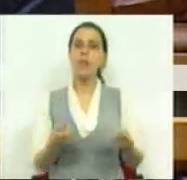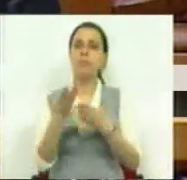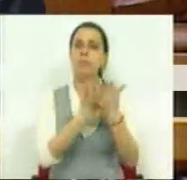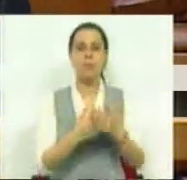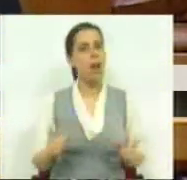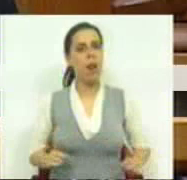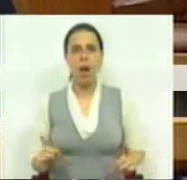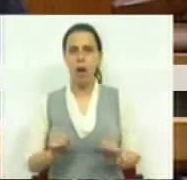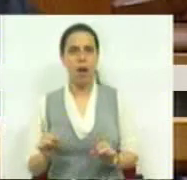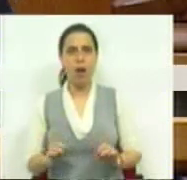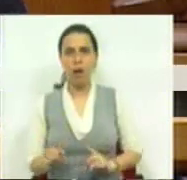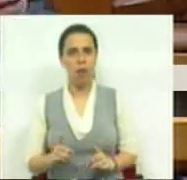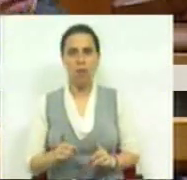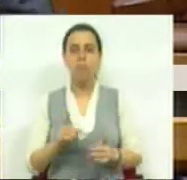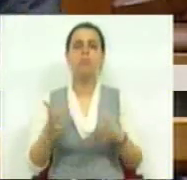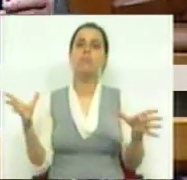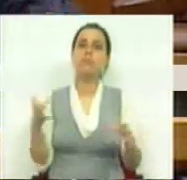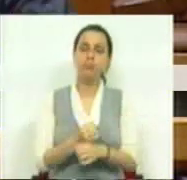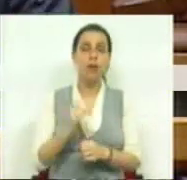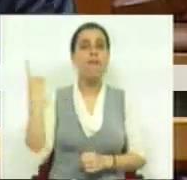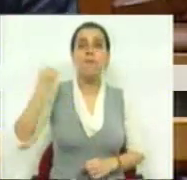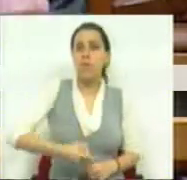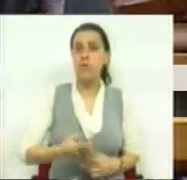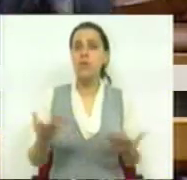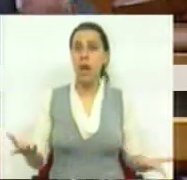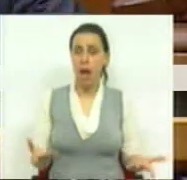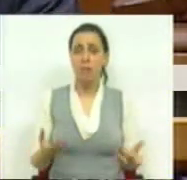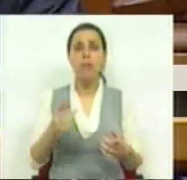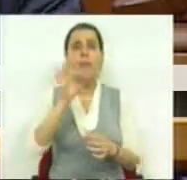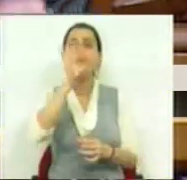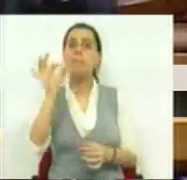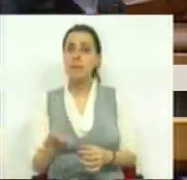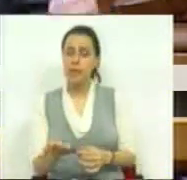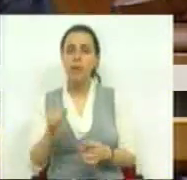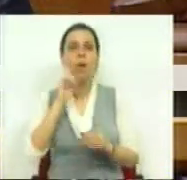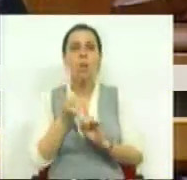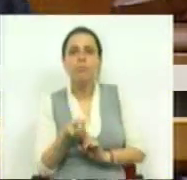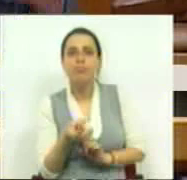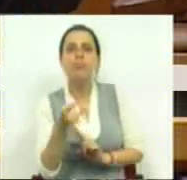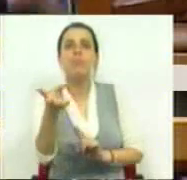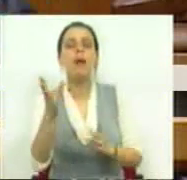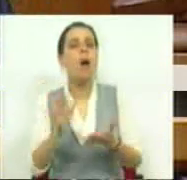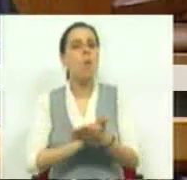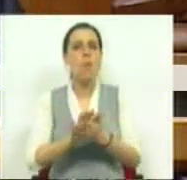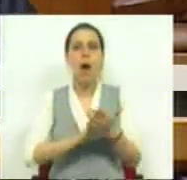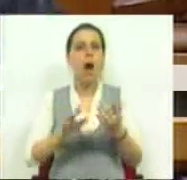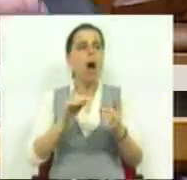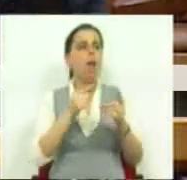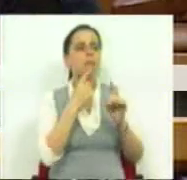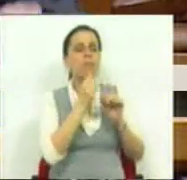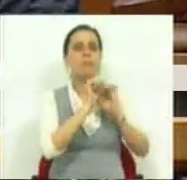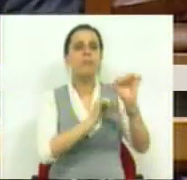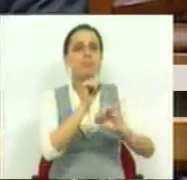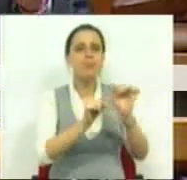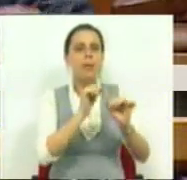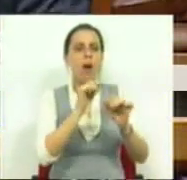administrativa? Não, não é. É uma extinção forçada, percentual, quantitativa, sem qualificativos,